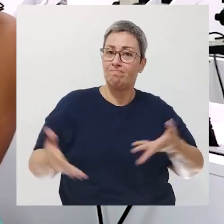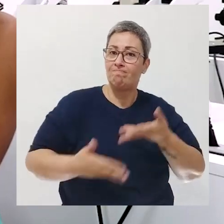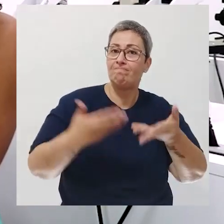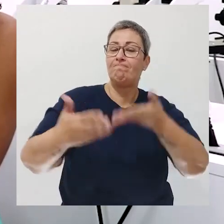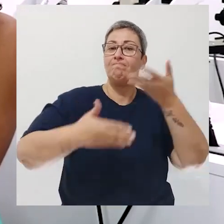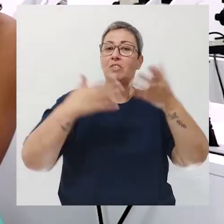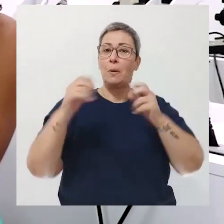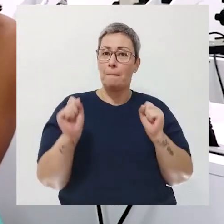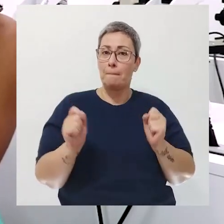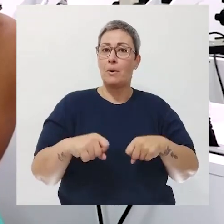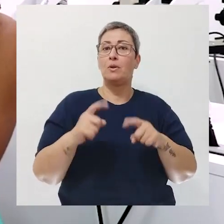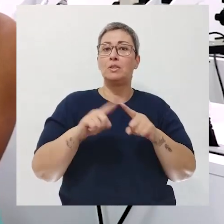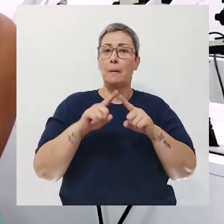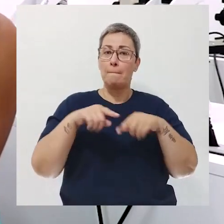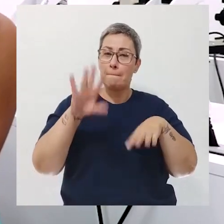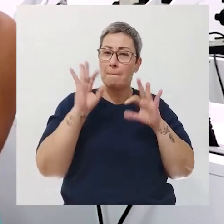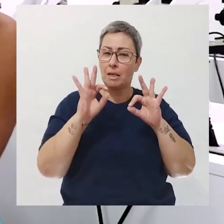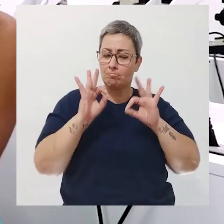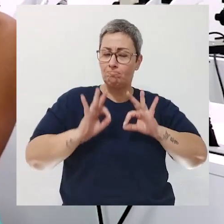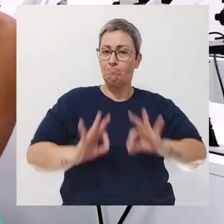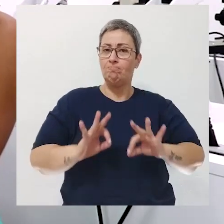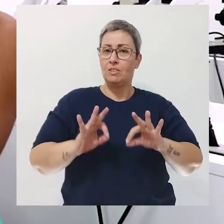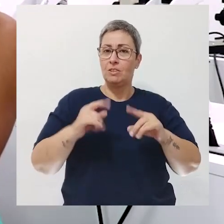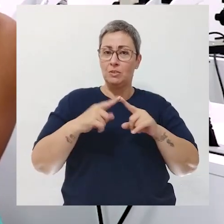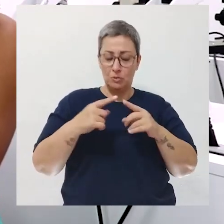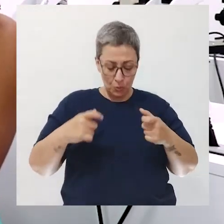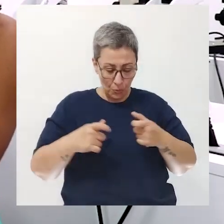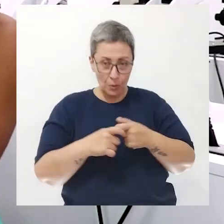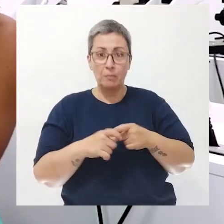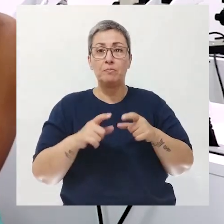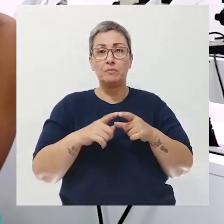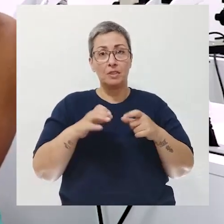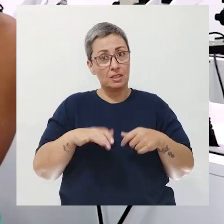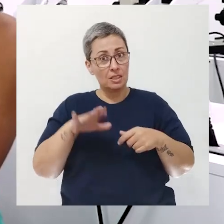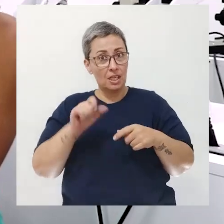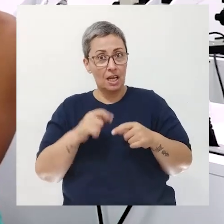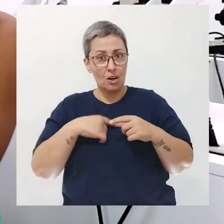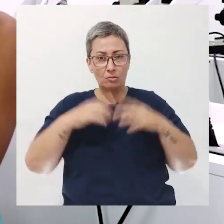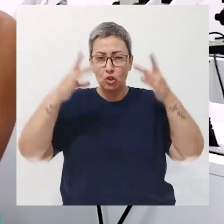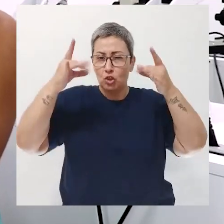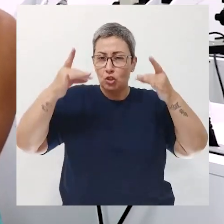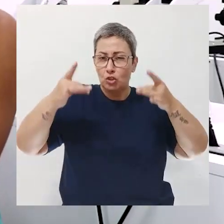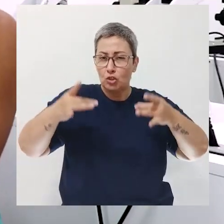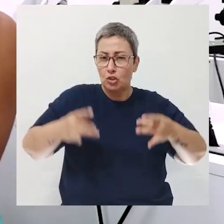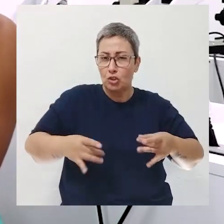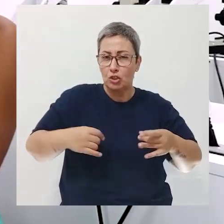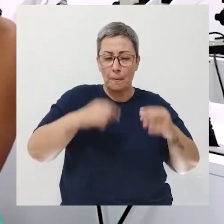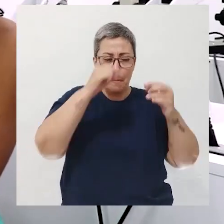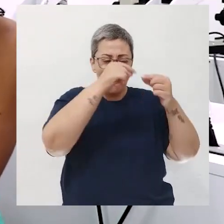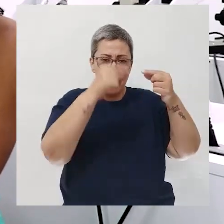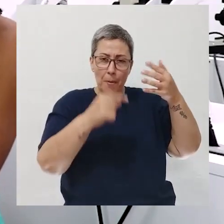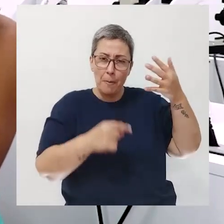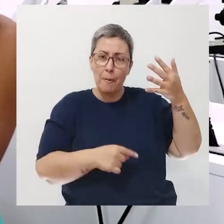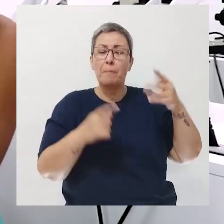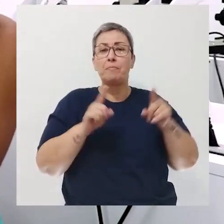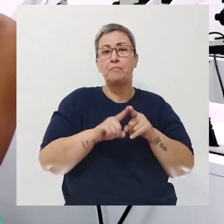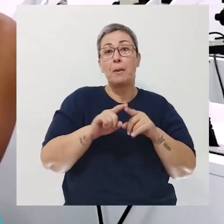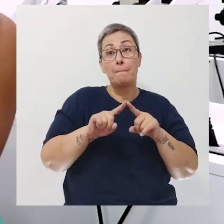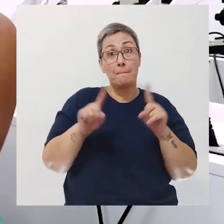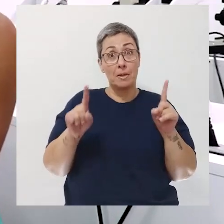novas técnicas foram sendo desenvolvidas, o que possibilitou um estudo muito mais preciso dos micro-organismos e das células, detalhes de